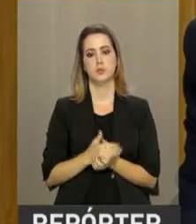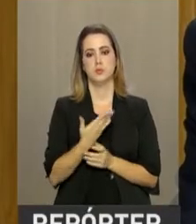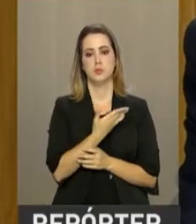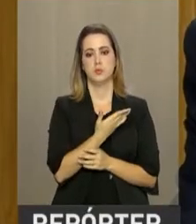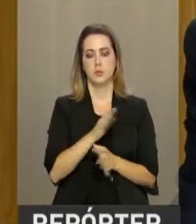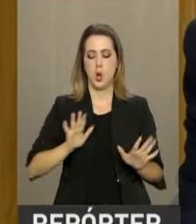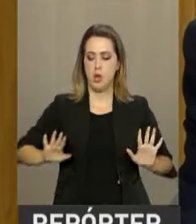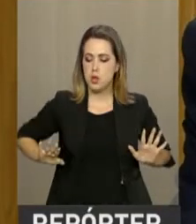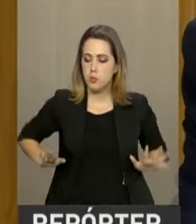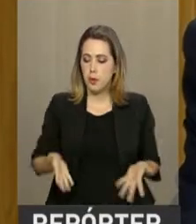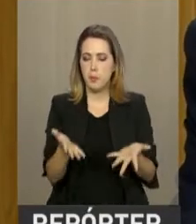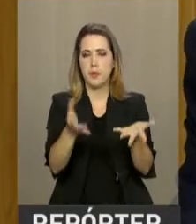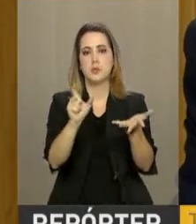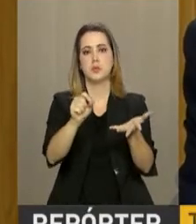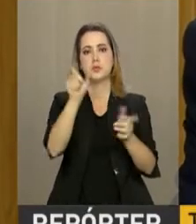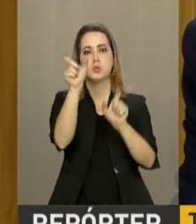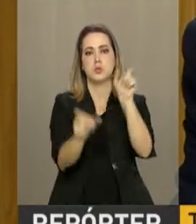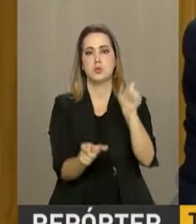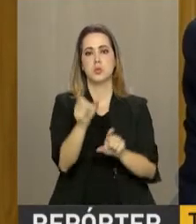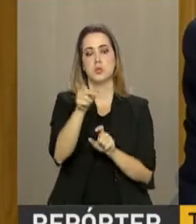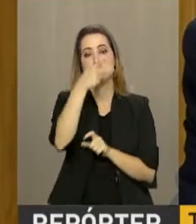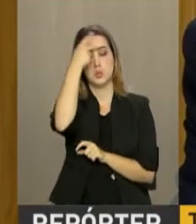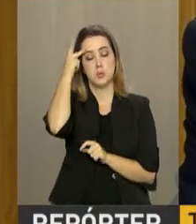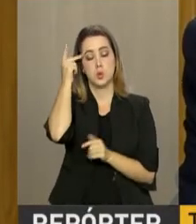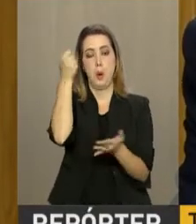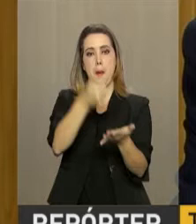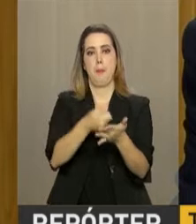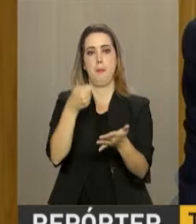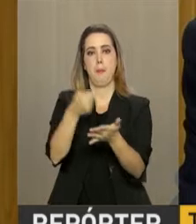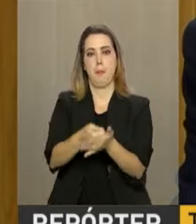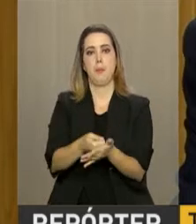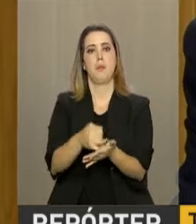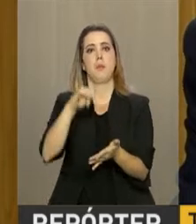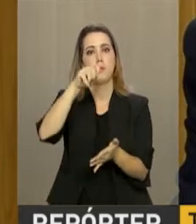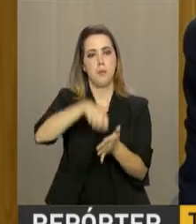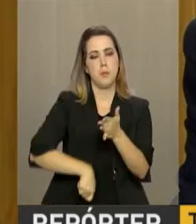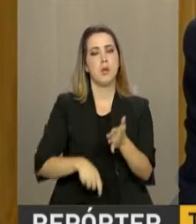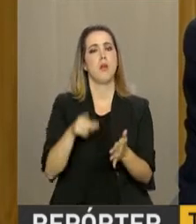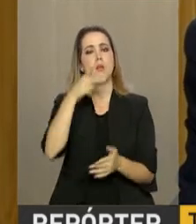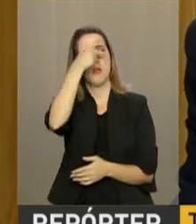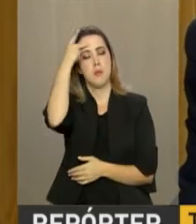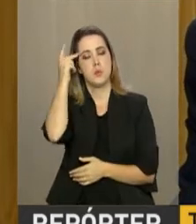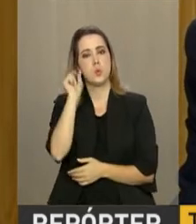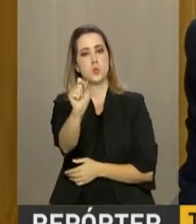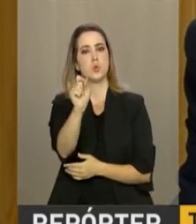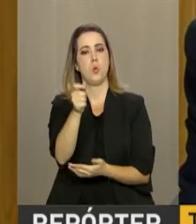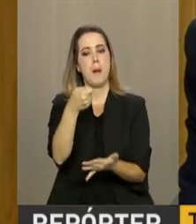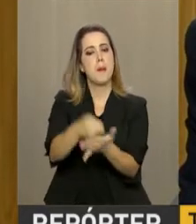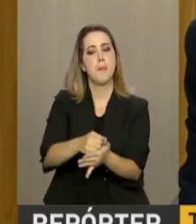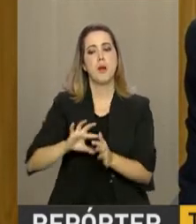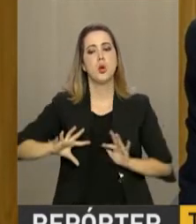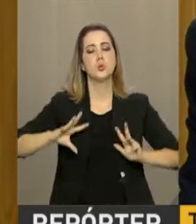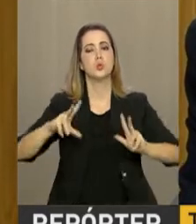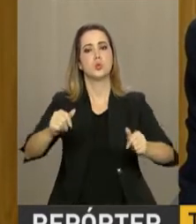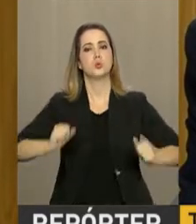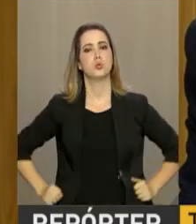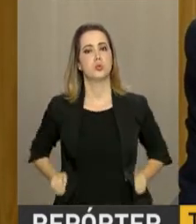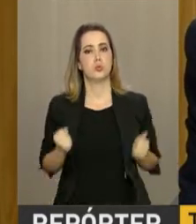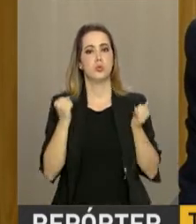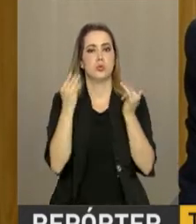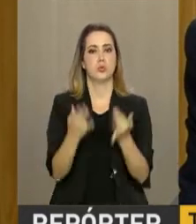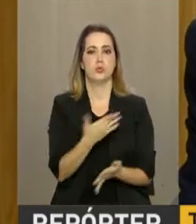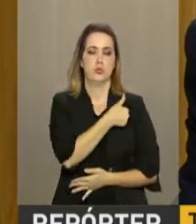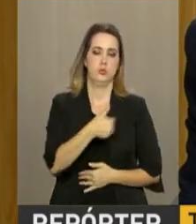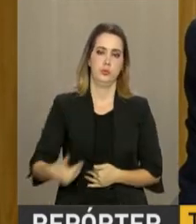Estimular a percepção de que o pagador de impostos é quem financia o Estado, é quem financia as atribuições e